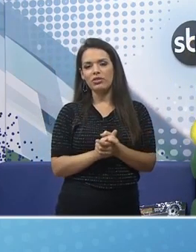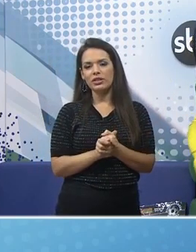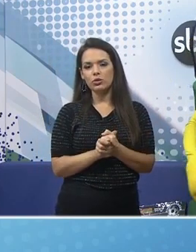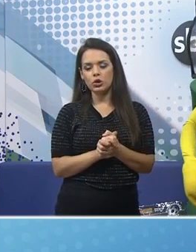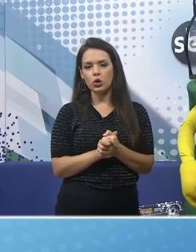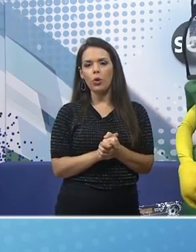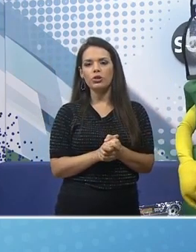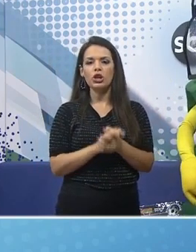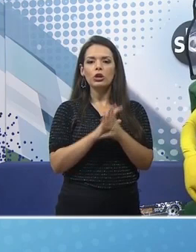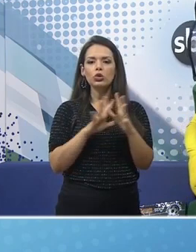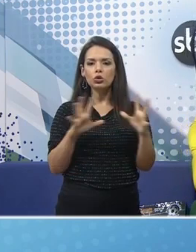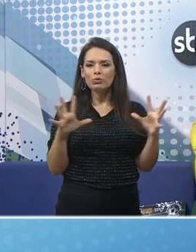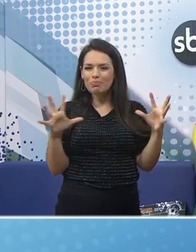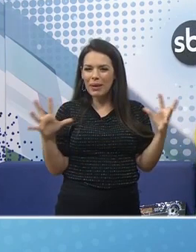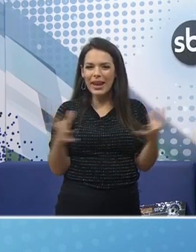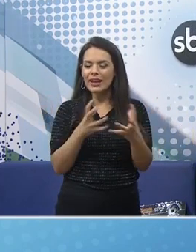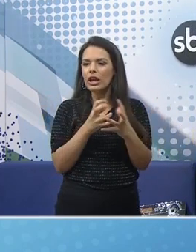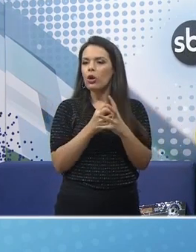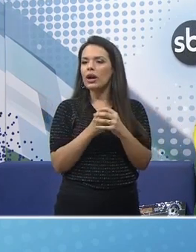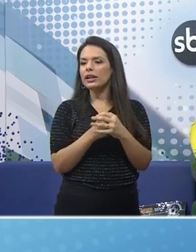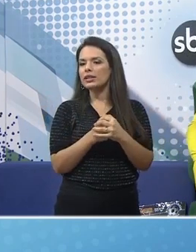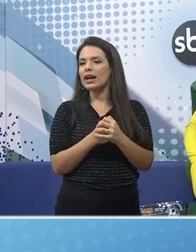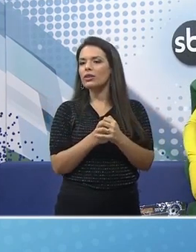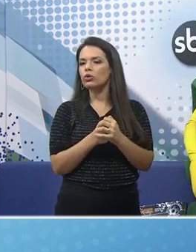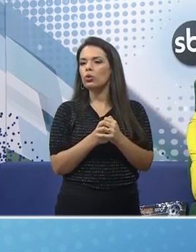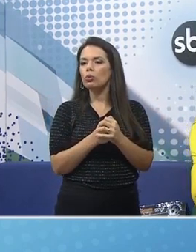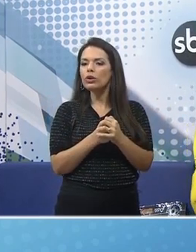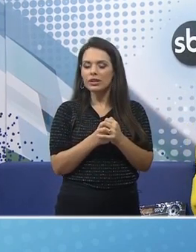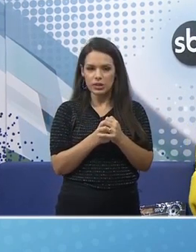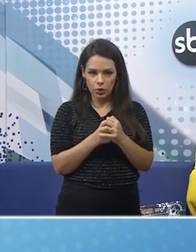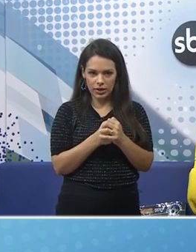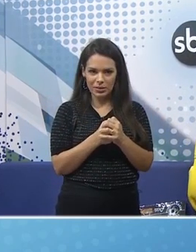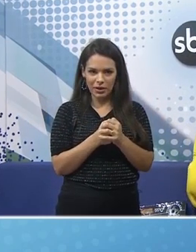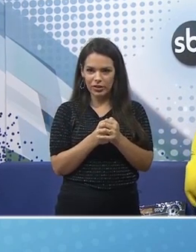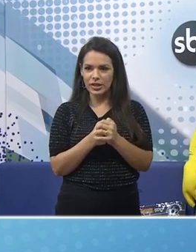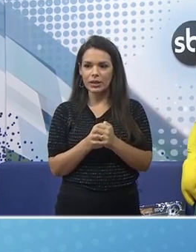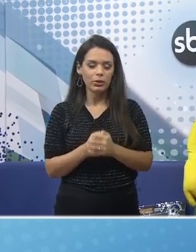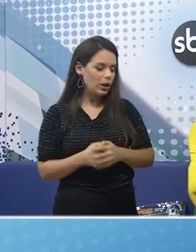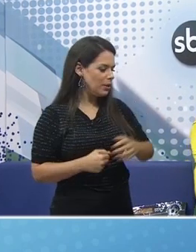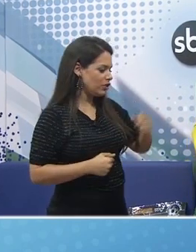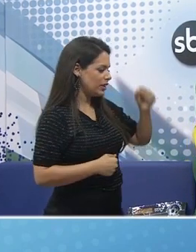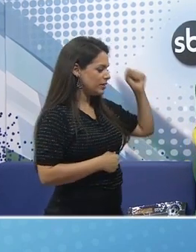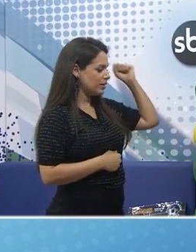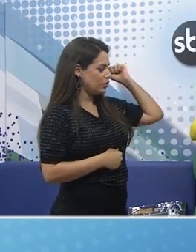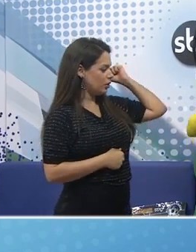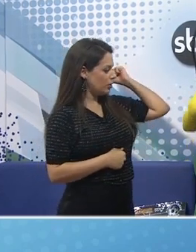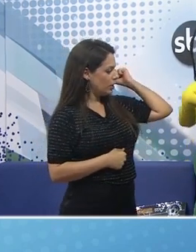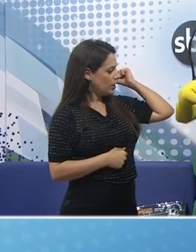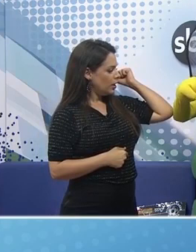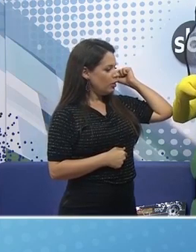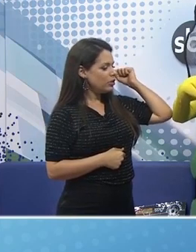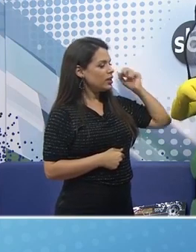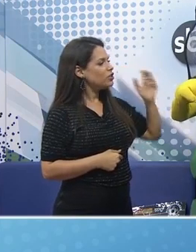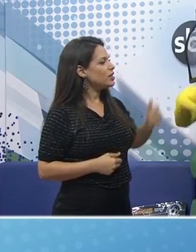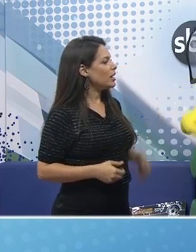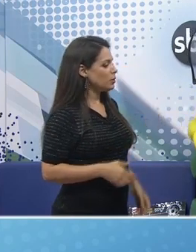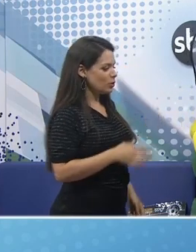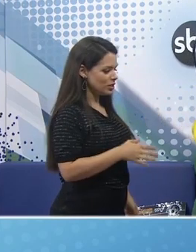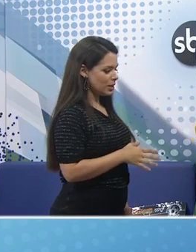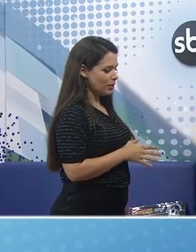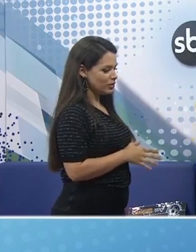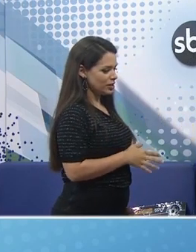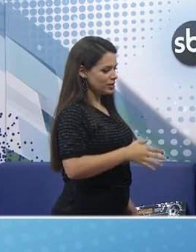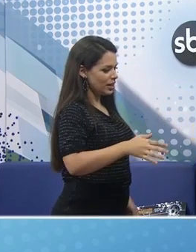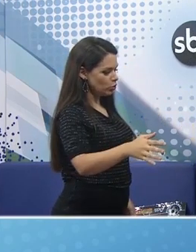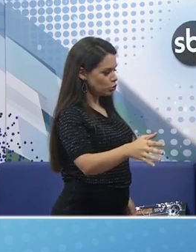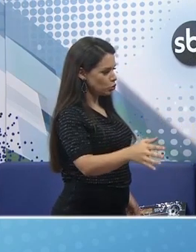Rede Economia fazer suas compras. Tudo bem organizado, com muita segurança para você, tá bom? Dá um beijo aqui, Centavinho. Eu vou sair de cena, porque eu